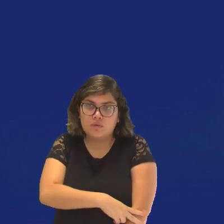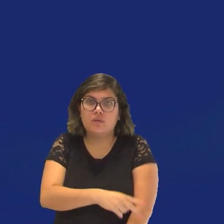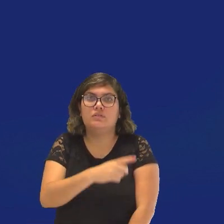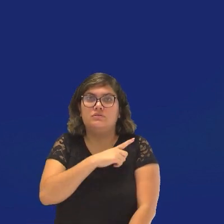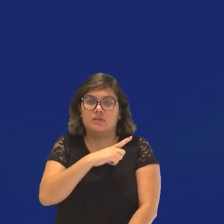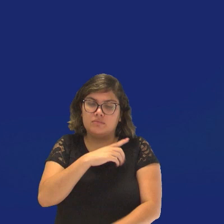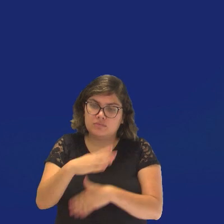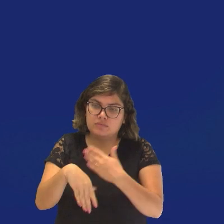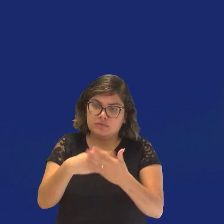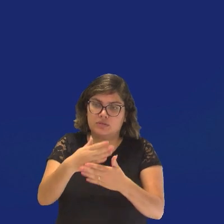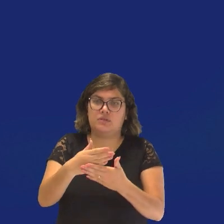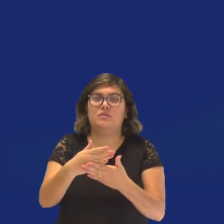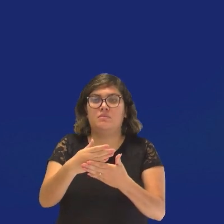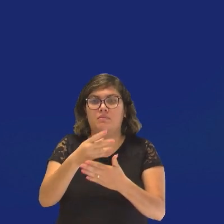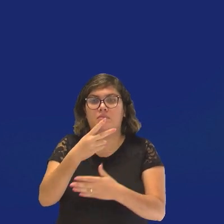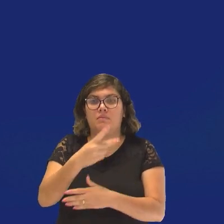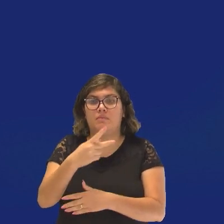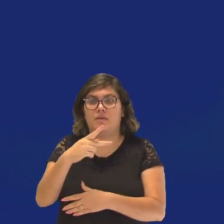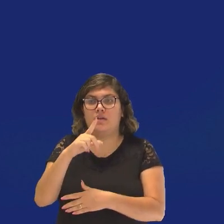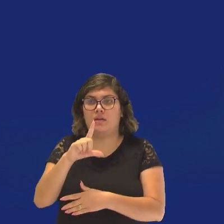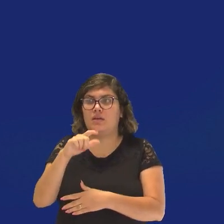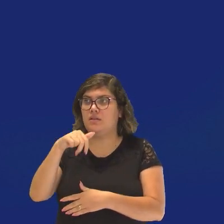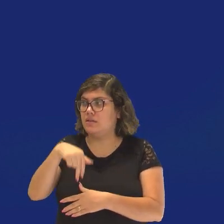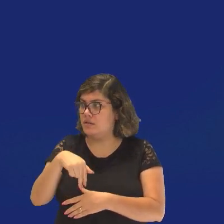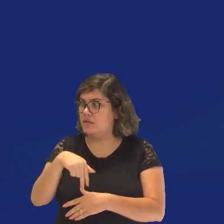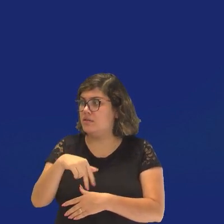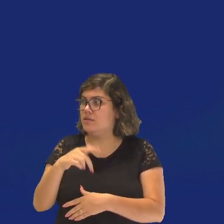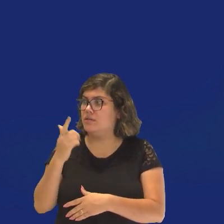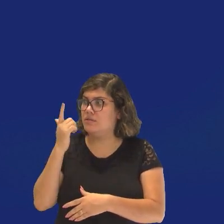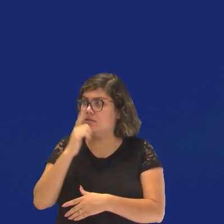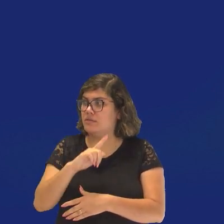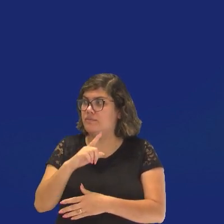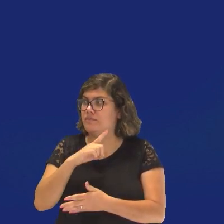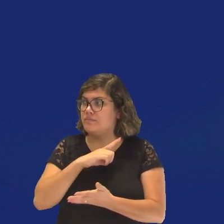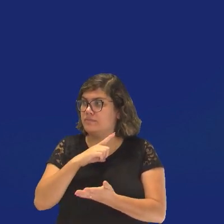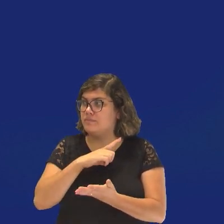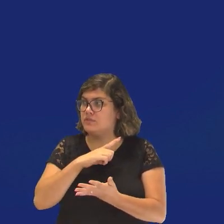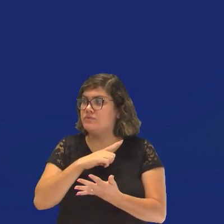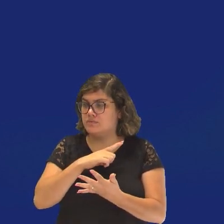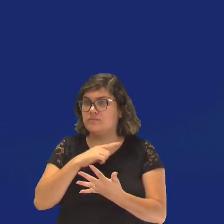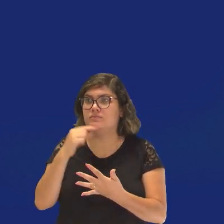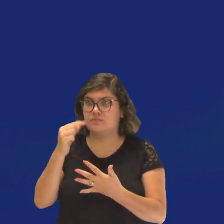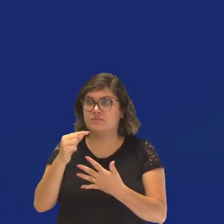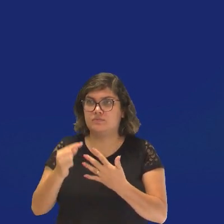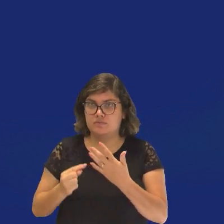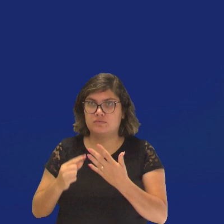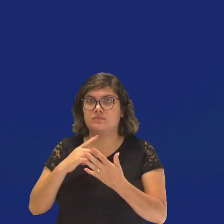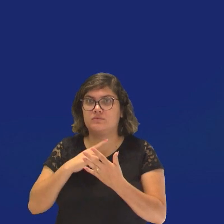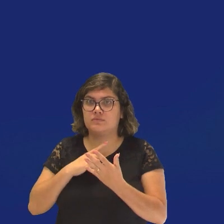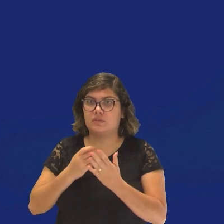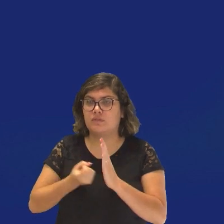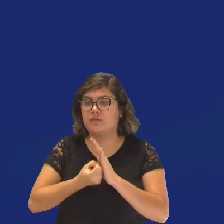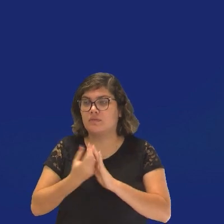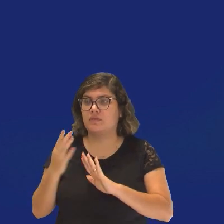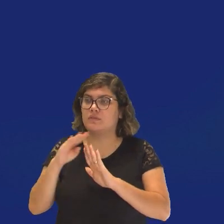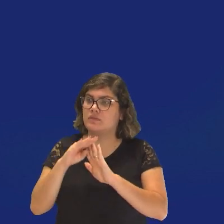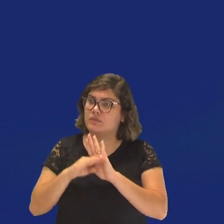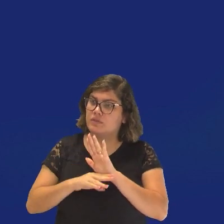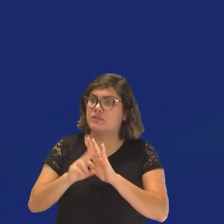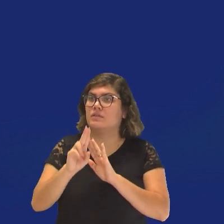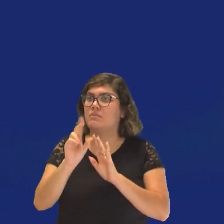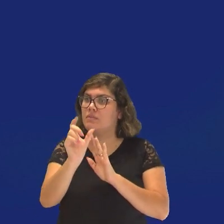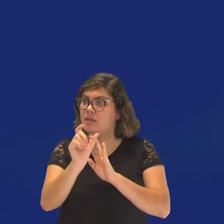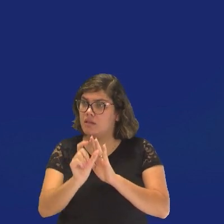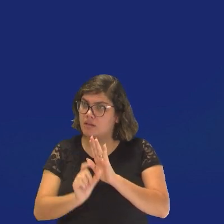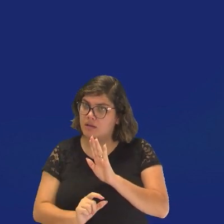de linguagem natural, PLN. O sistema computadorizado a ser desenvolvido deverá ser alimentado com listas de palavras, de pseudopalavras